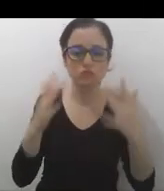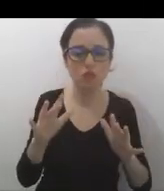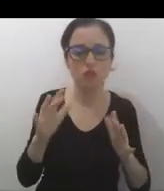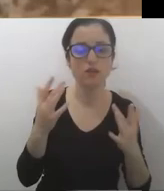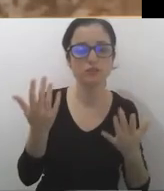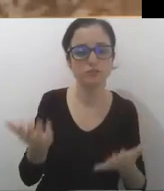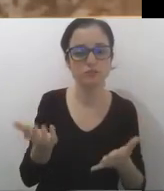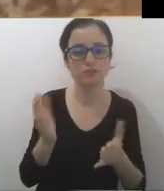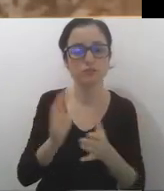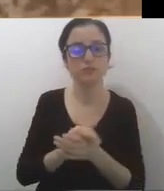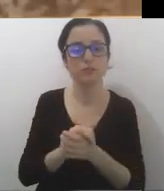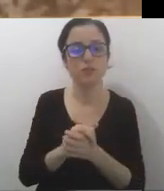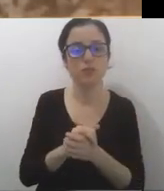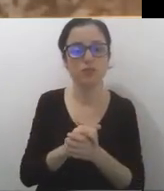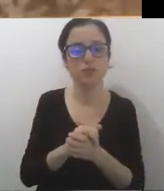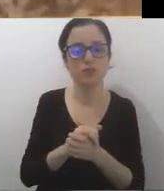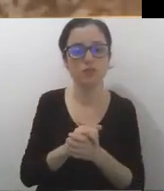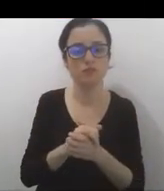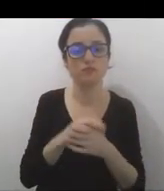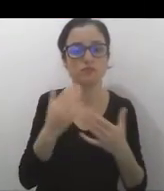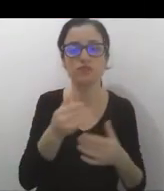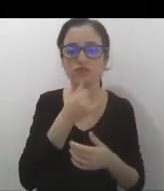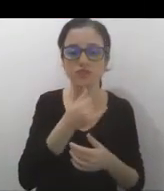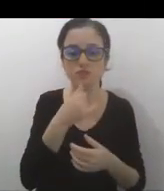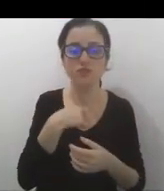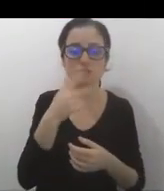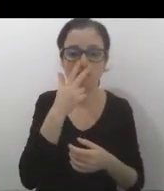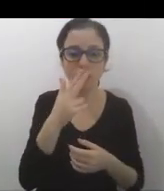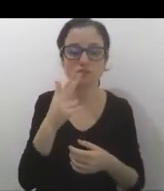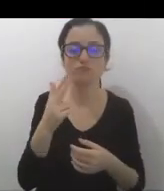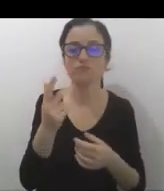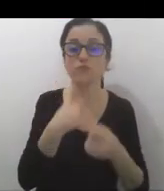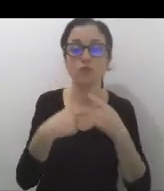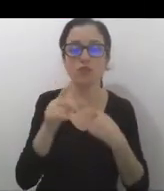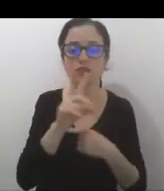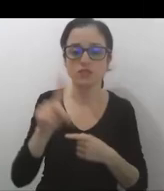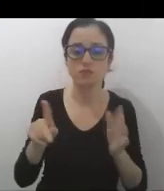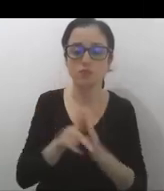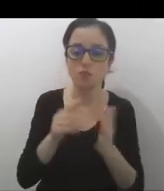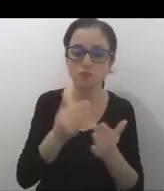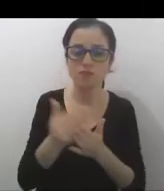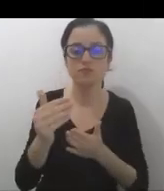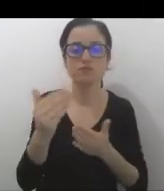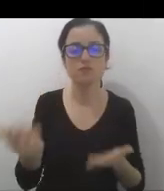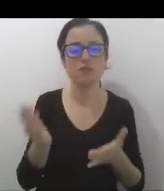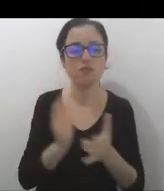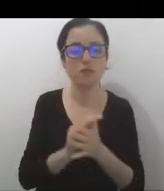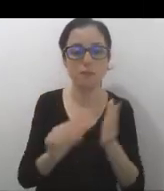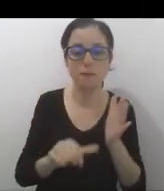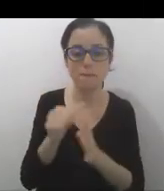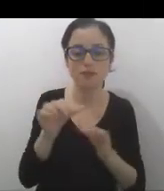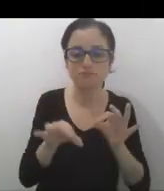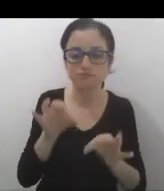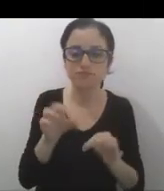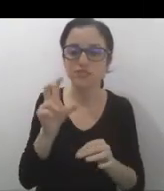início, né, com as primeiras sementes nos anos 50 e com os grandes motores a mil nos